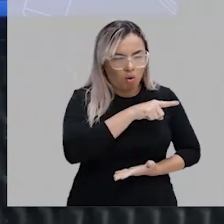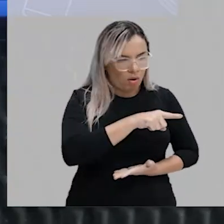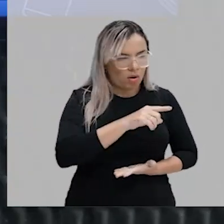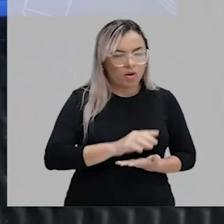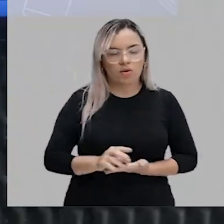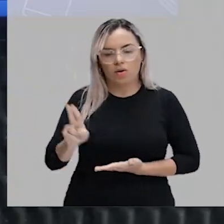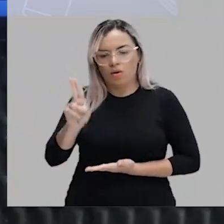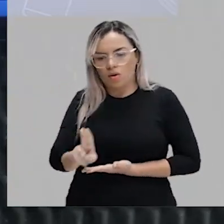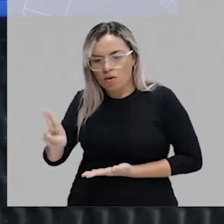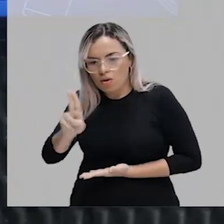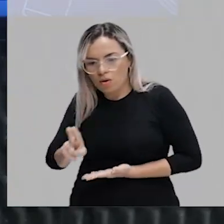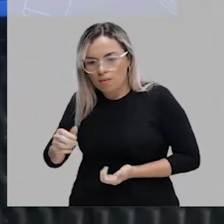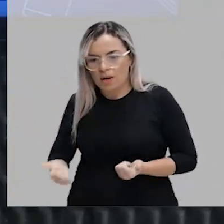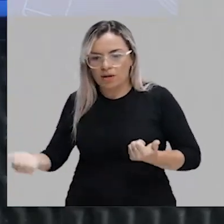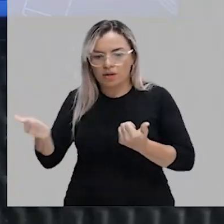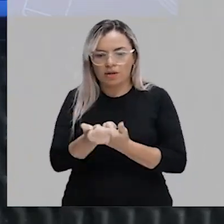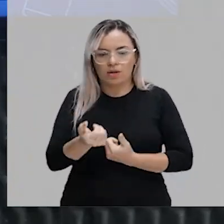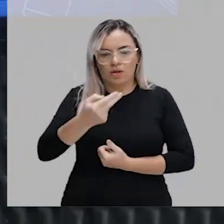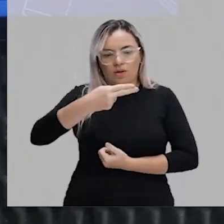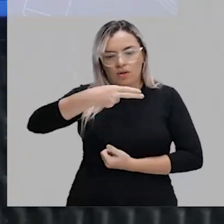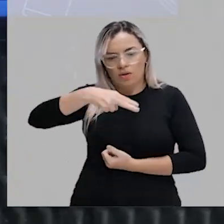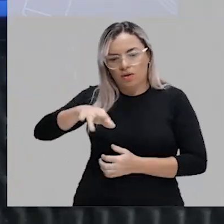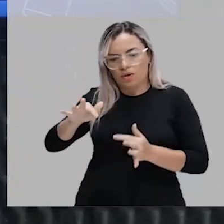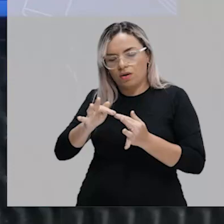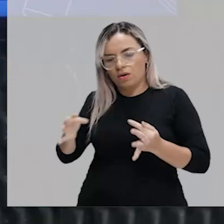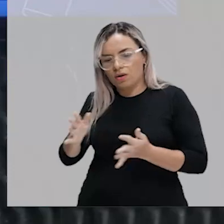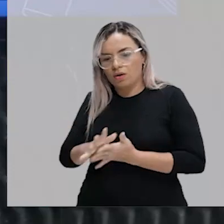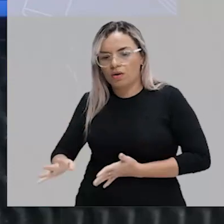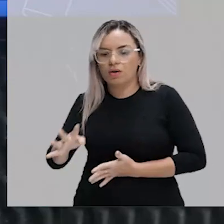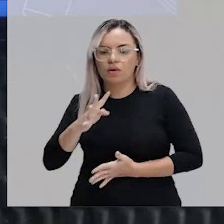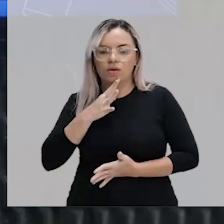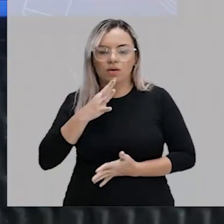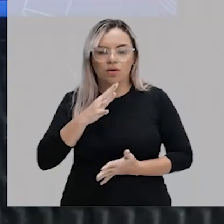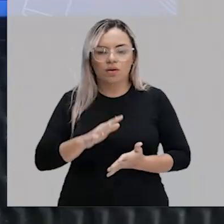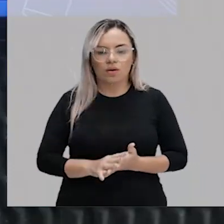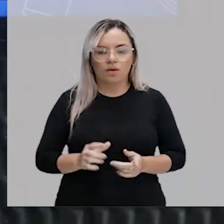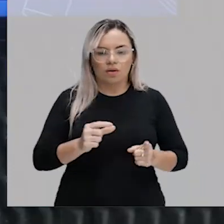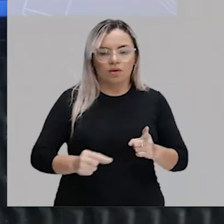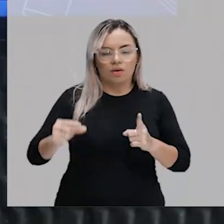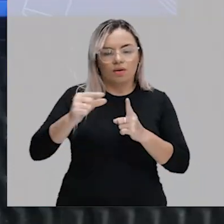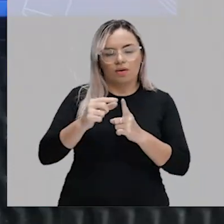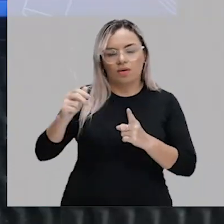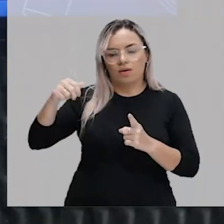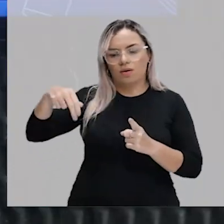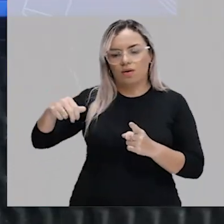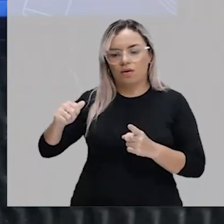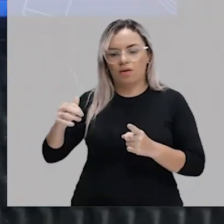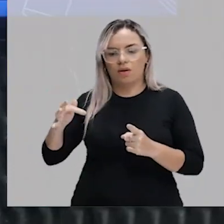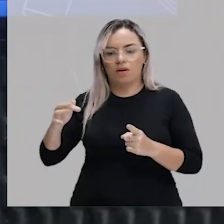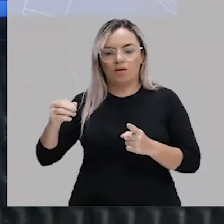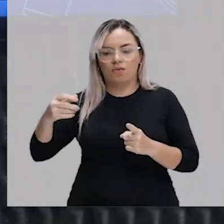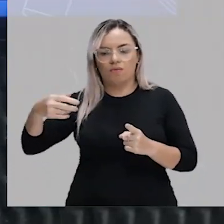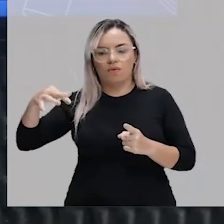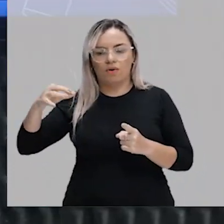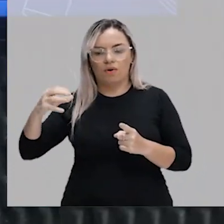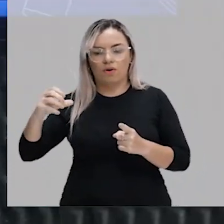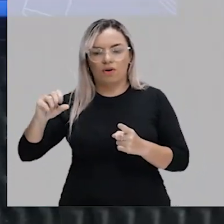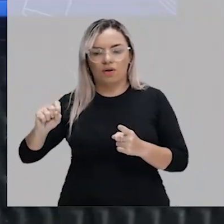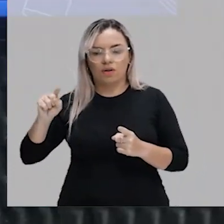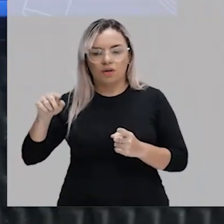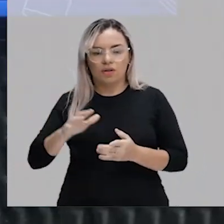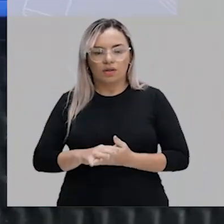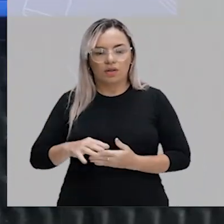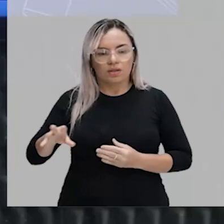nome. Sintaticamente são conhecidos como palavras anafóricas, pois o que ele acontece com ele? Eles recuperam algo